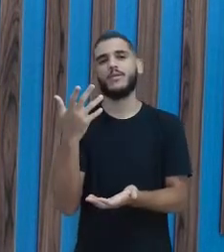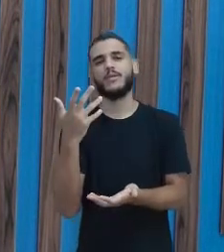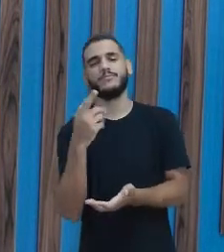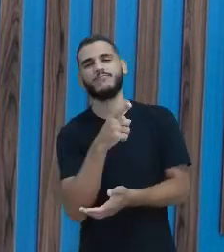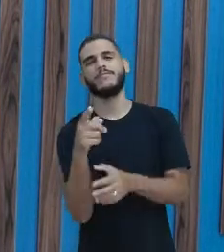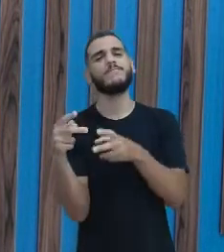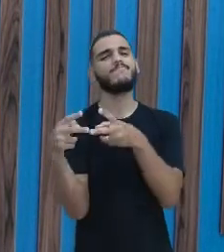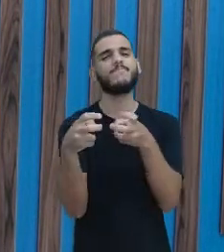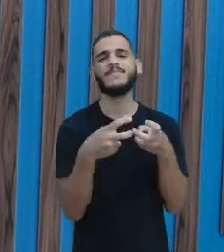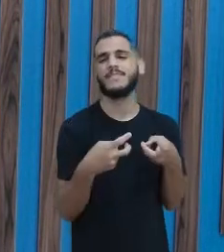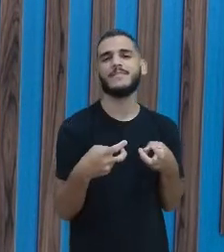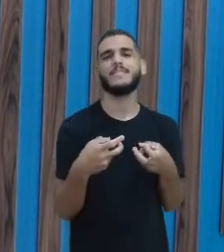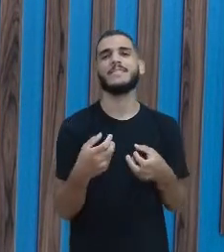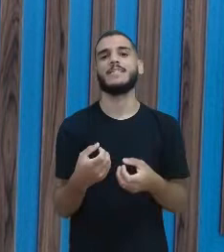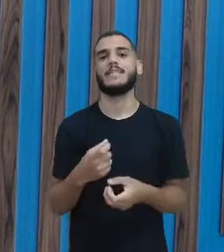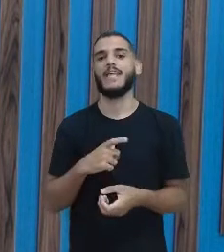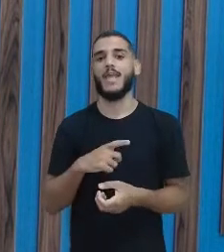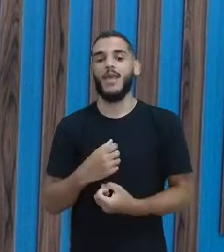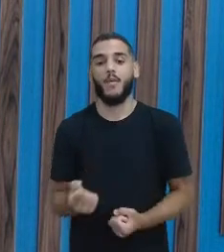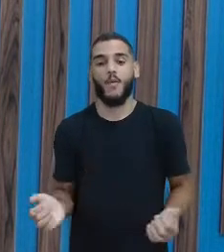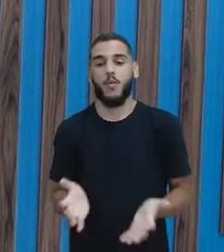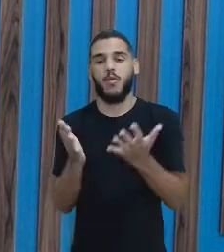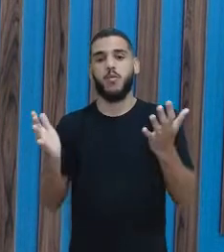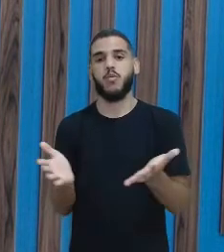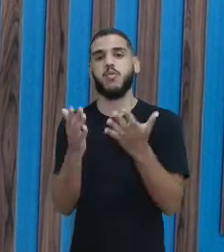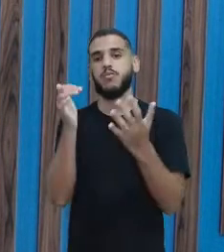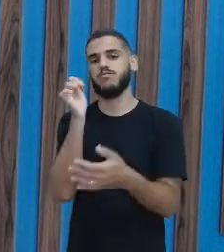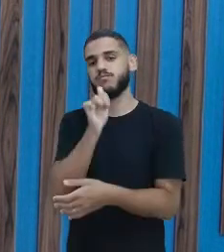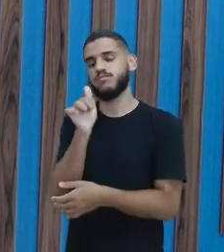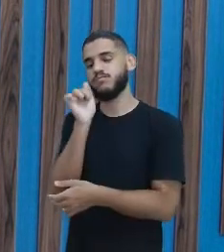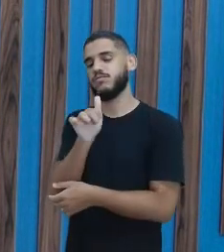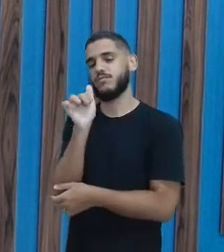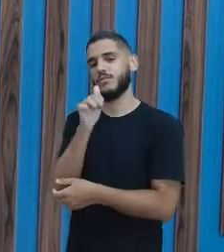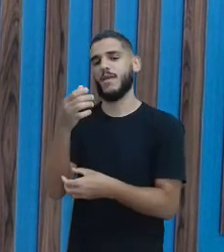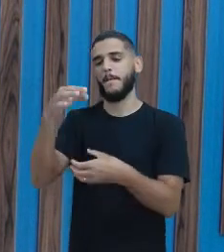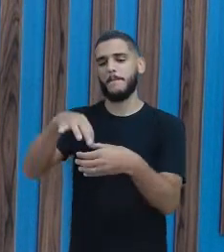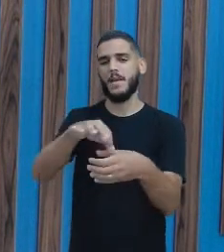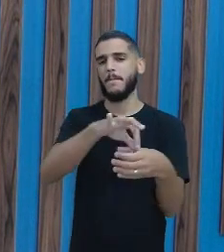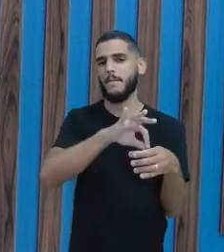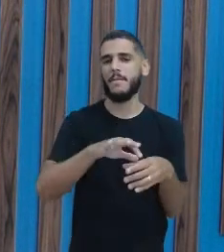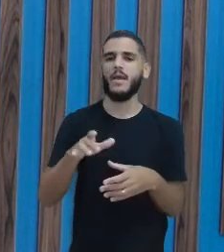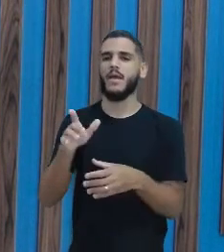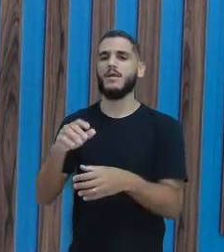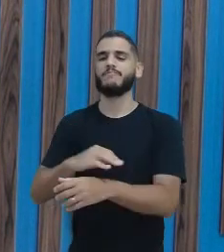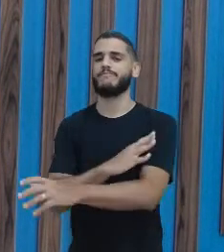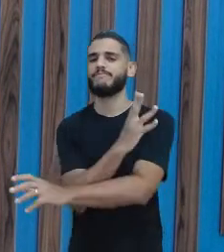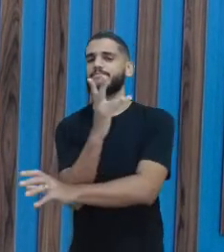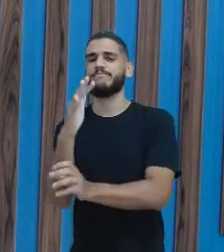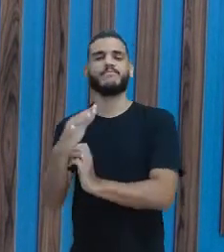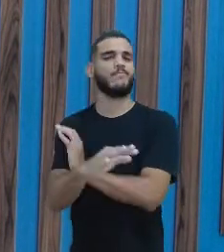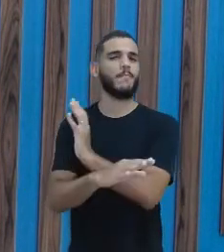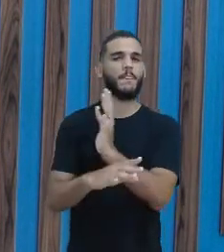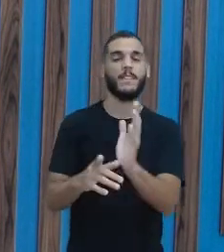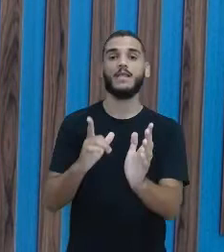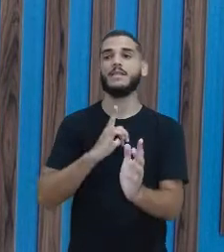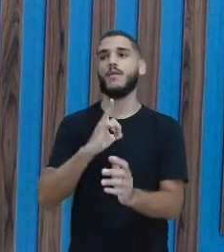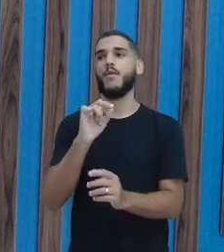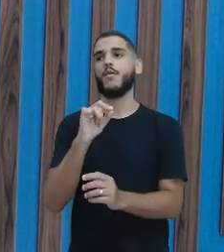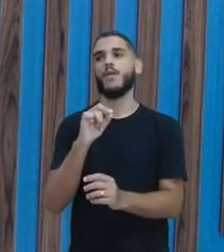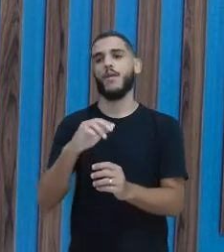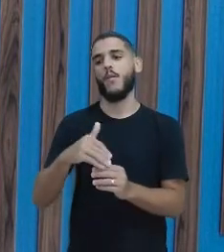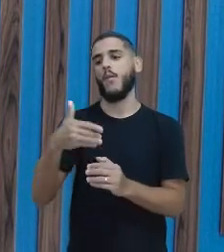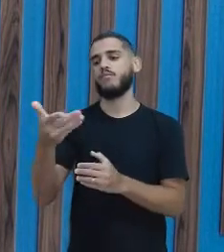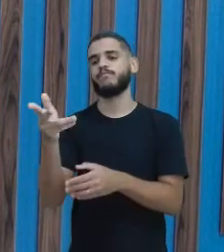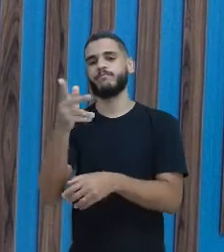Viram o que motivou Wangari a plantar árvores? Ela teve de sair